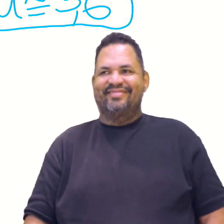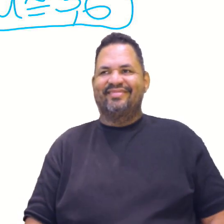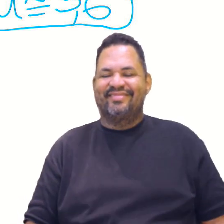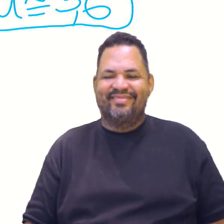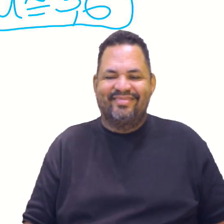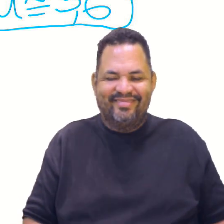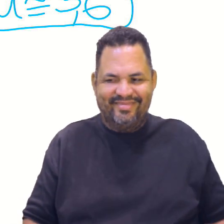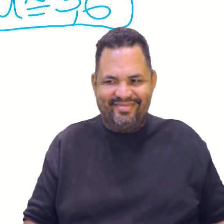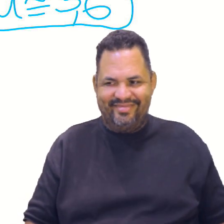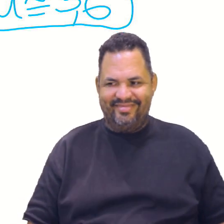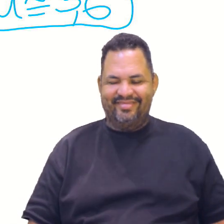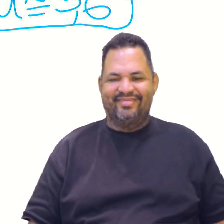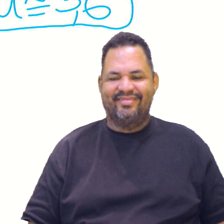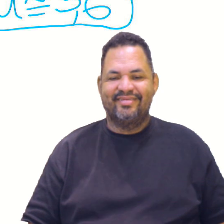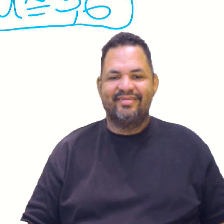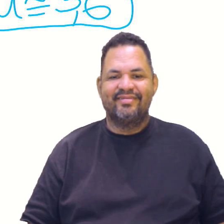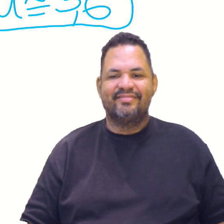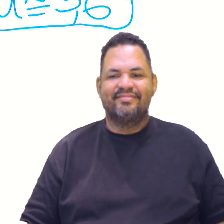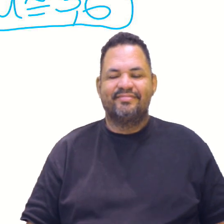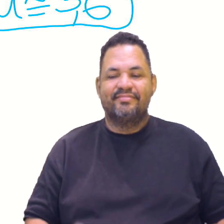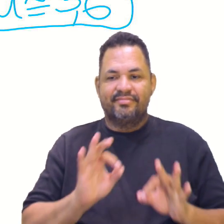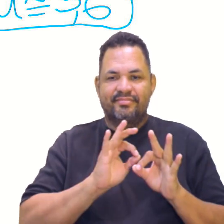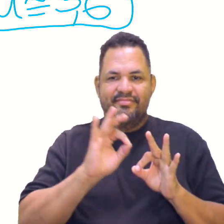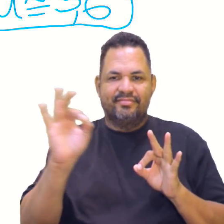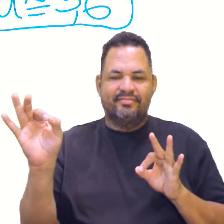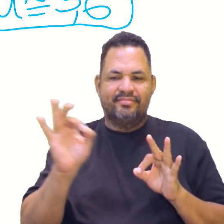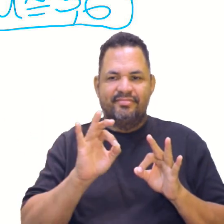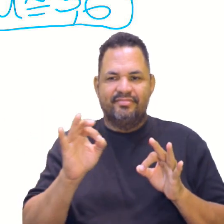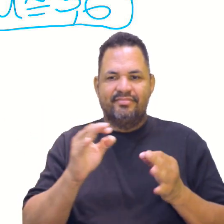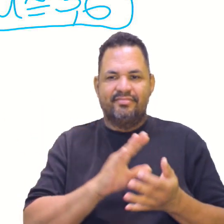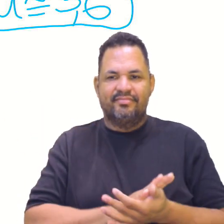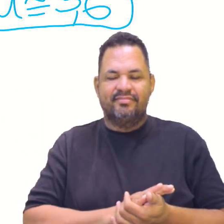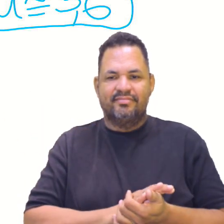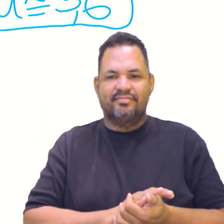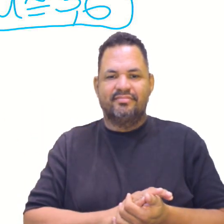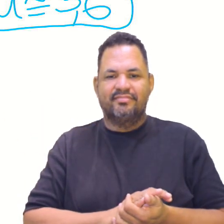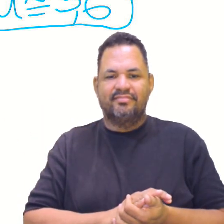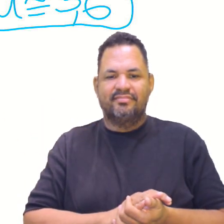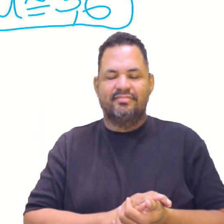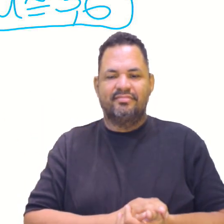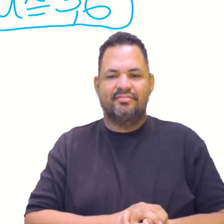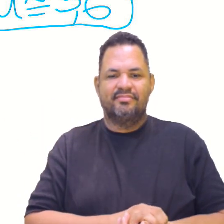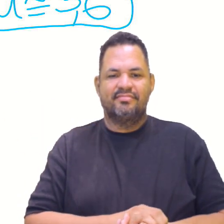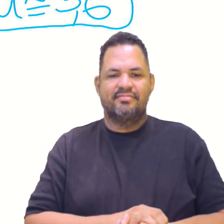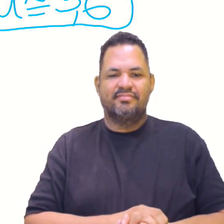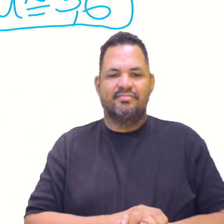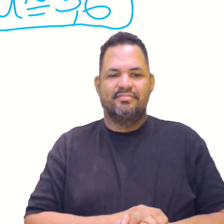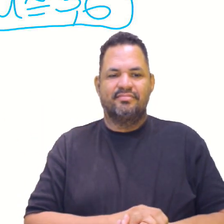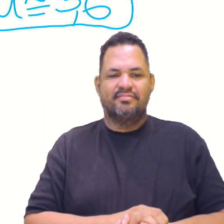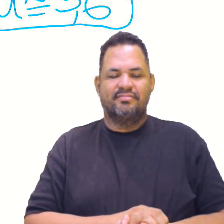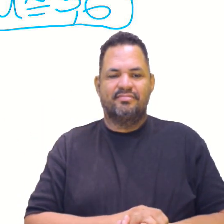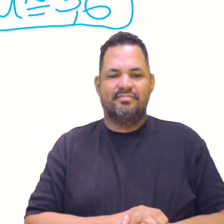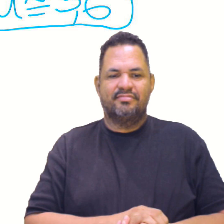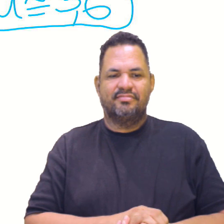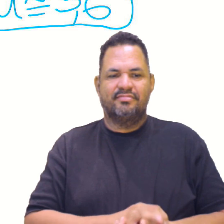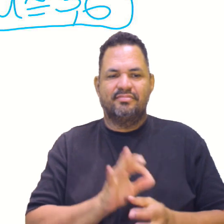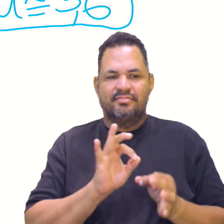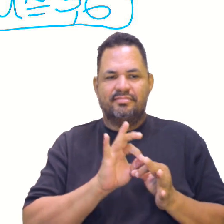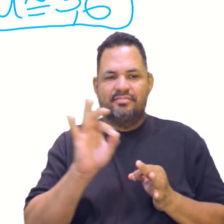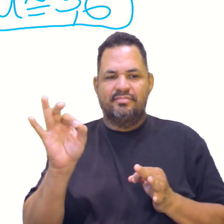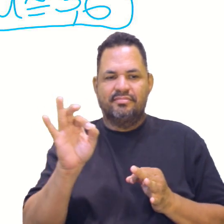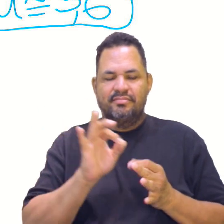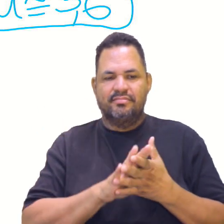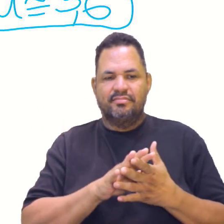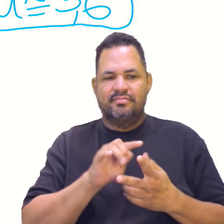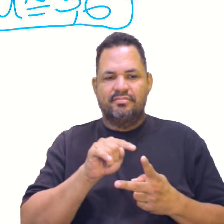Legal. Então, isso é a distância, né? Entre o ponto tal, olha lá, e a reta tal. Essa distância